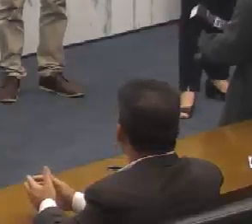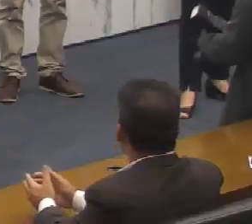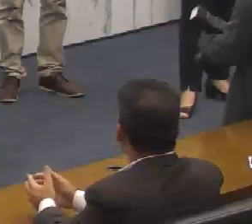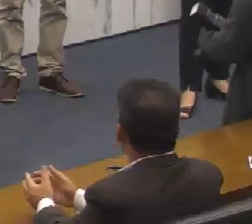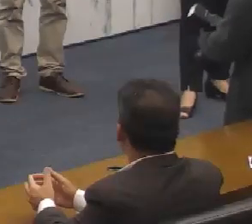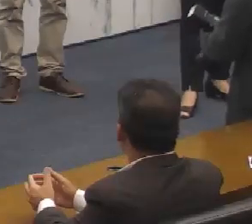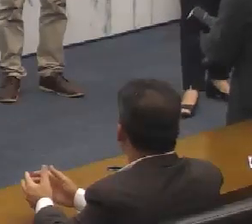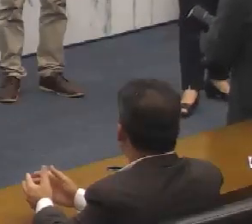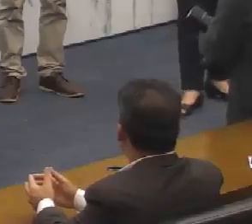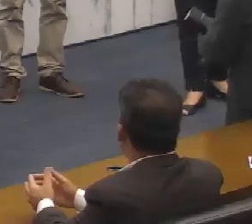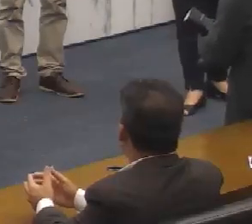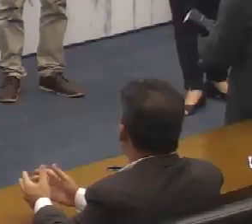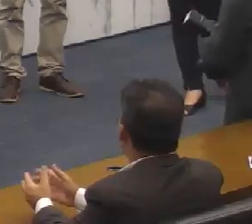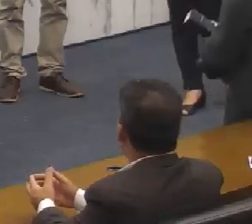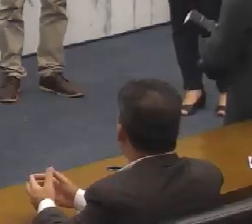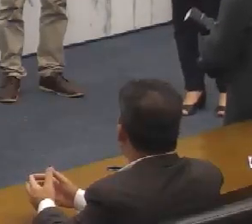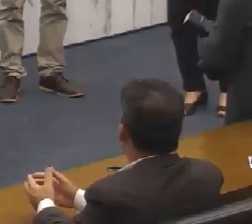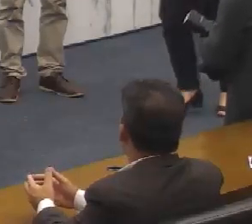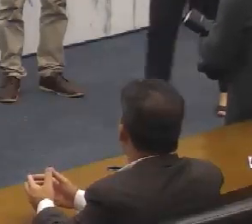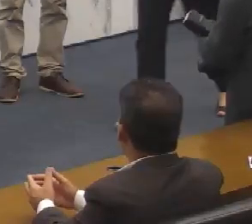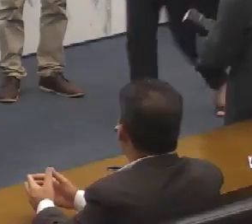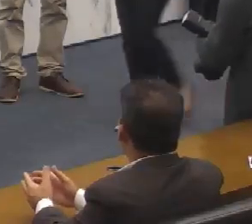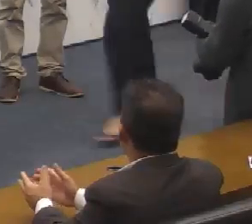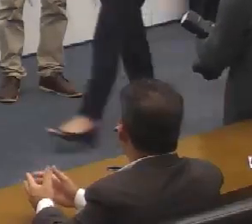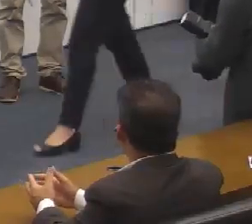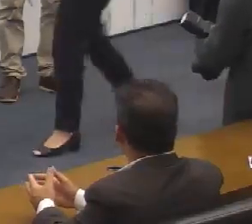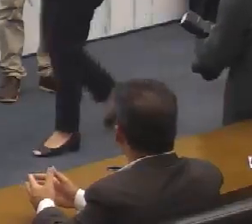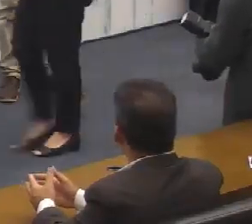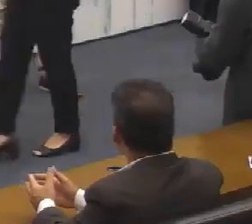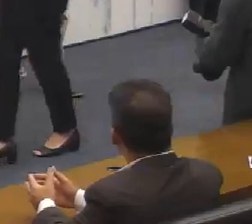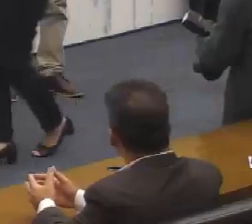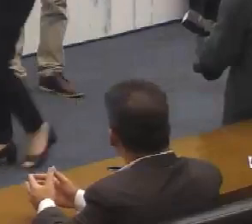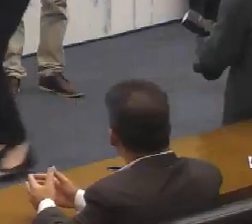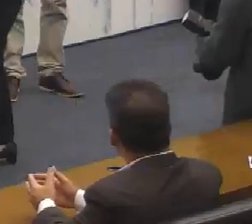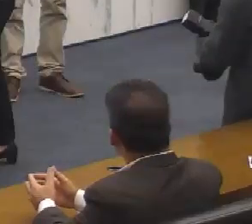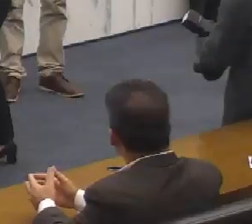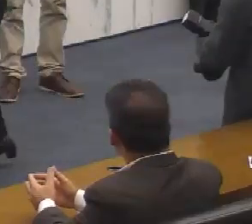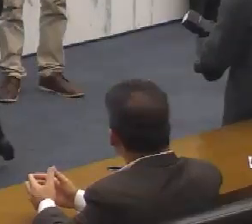laia, laia.